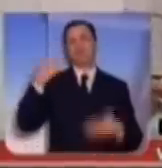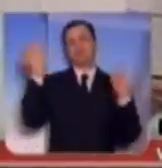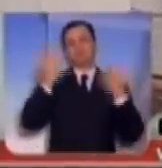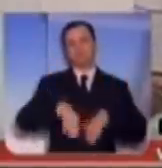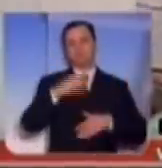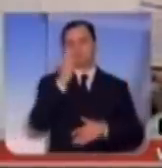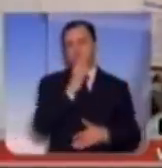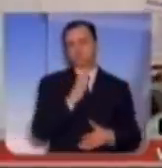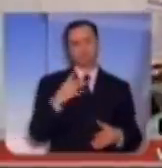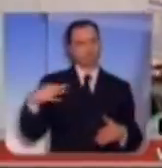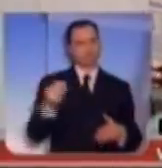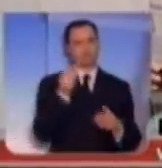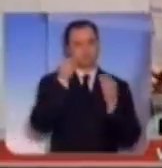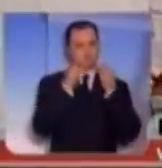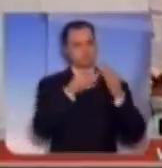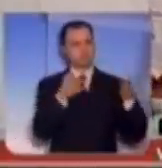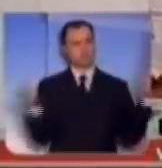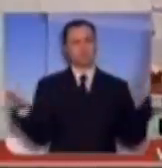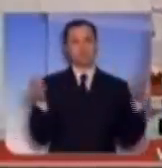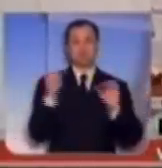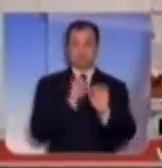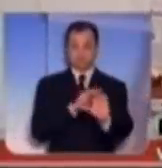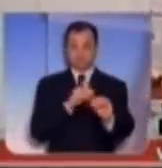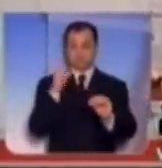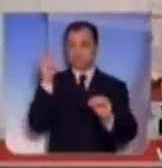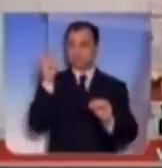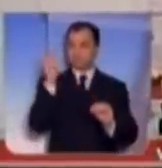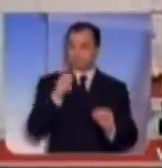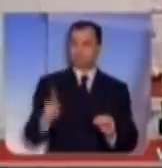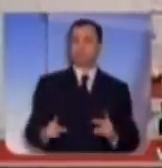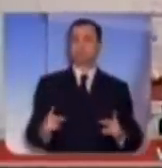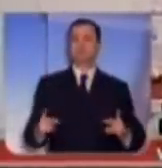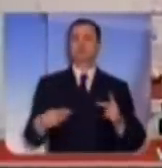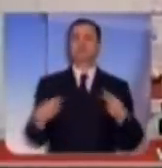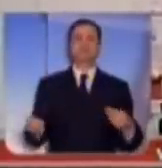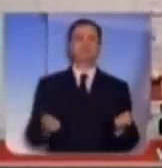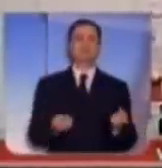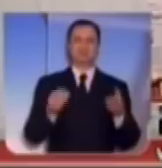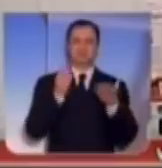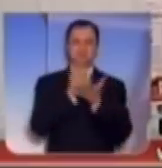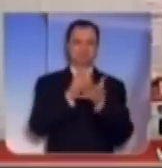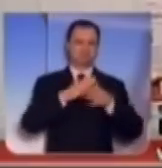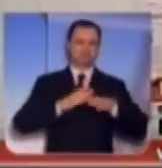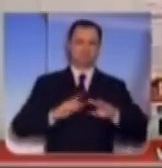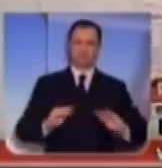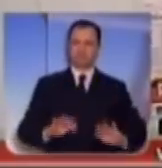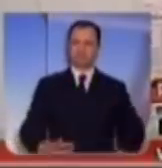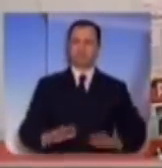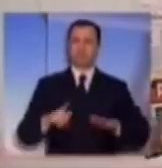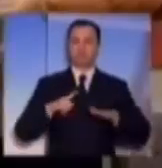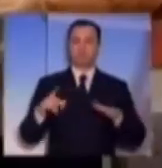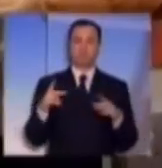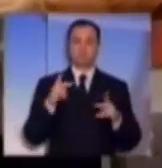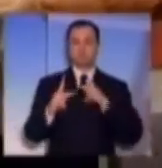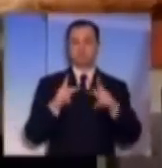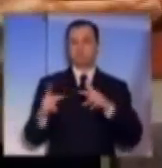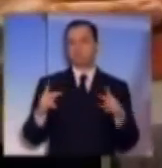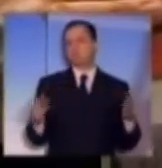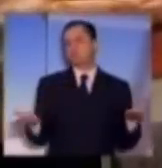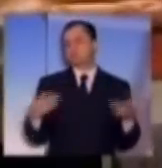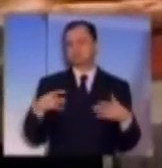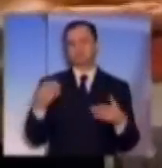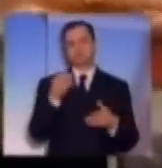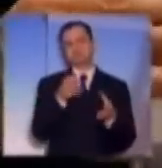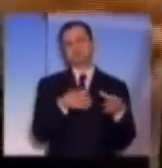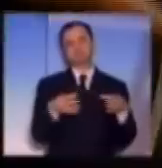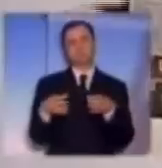Brasil, todas elas mostram a educação pública lá embaixo, porque não há investimento, há falência das políticas públicas na